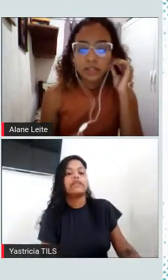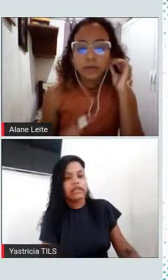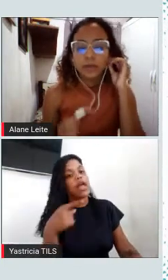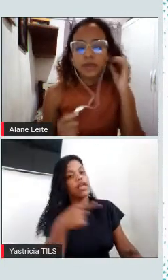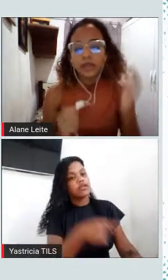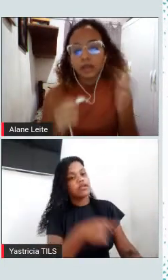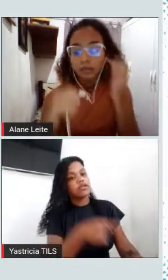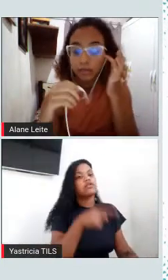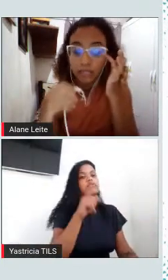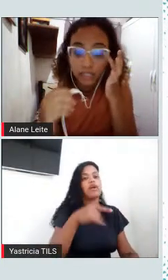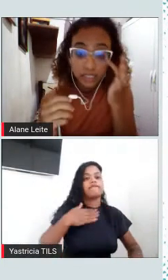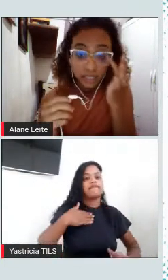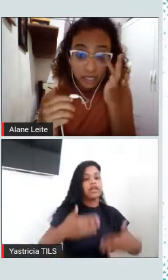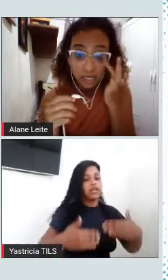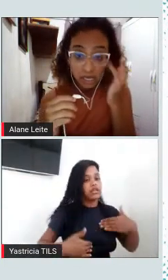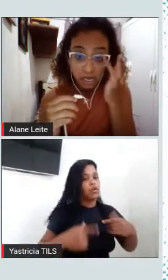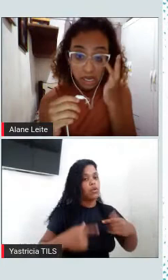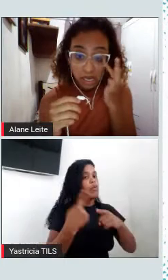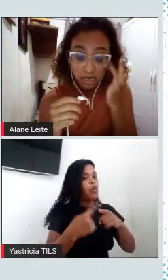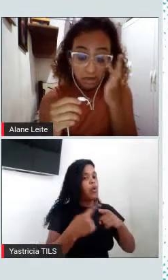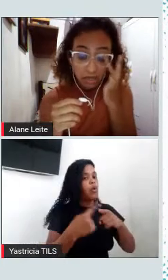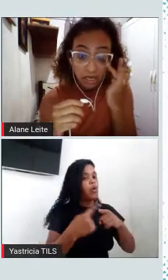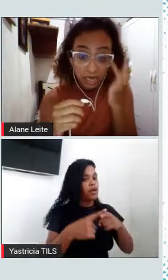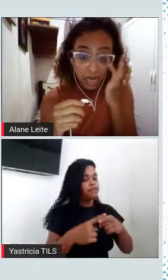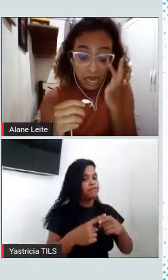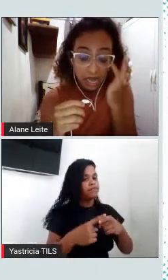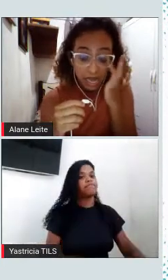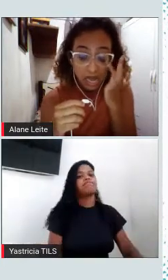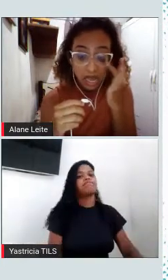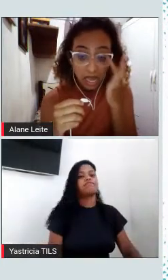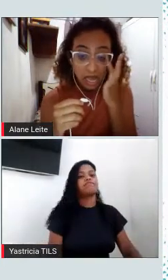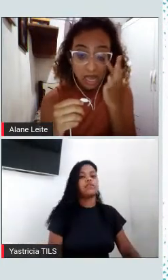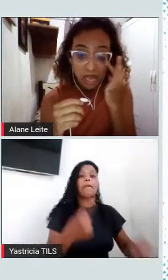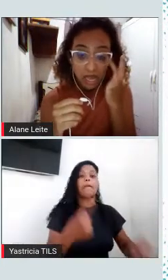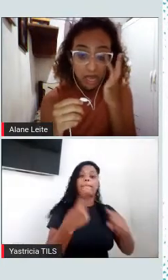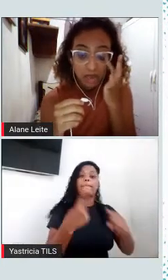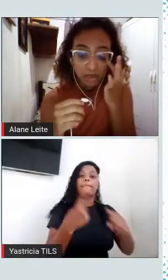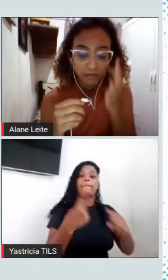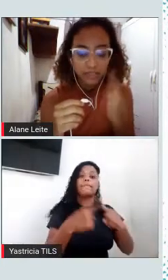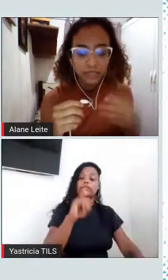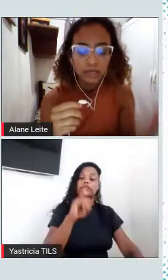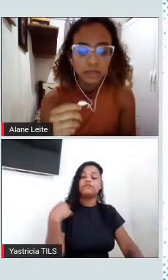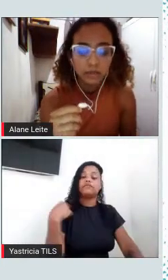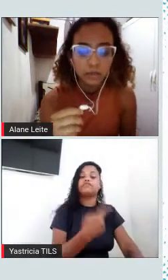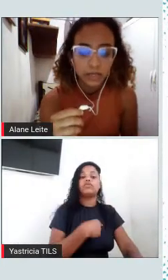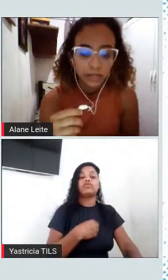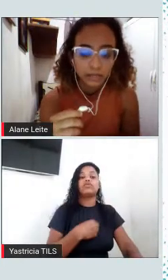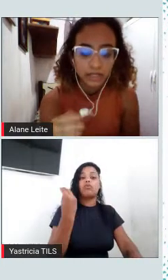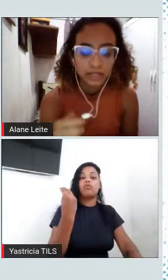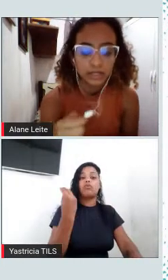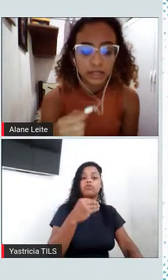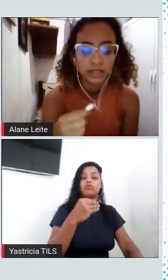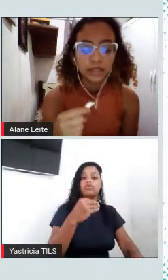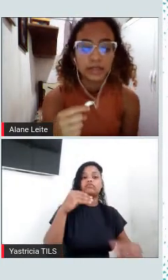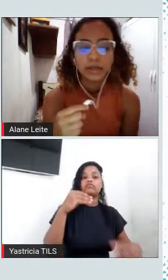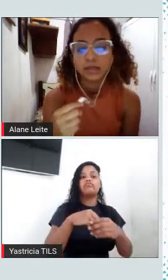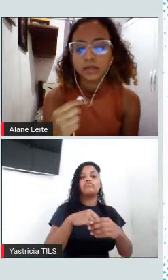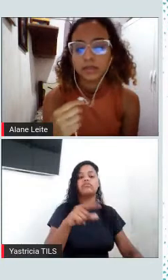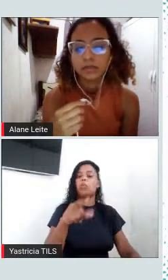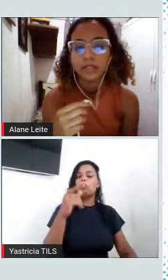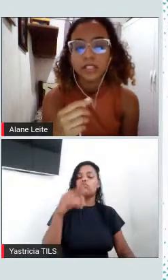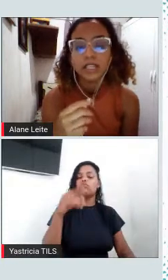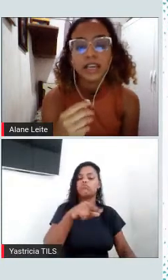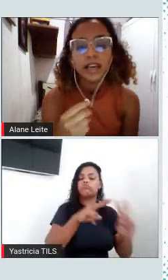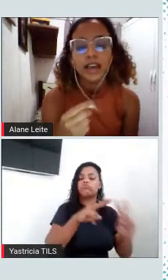processo físico, por quê? Porque se a gente colocar, vai ser até um assunto mais adiante, que é a